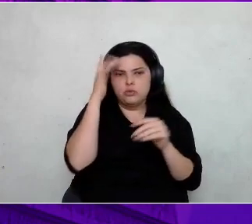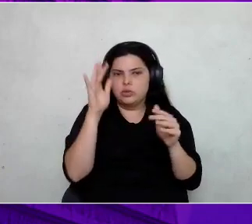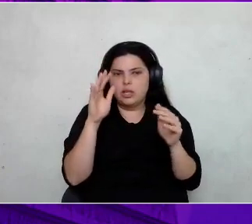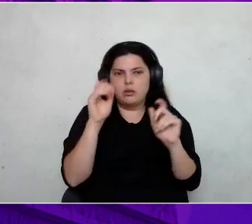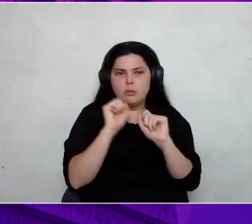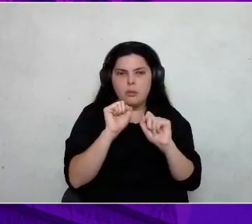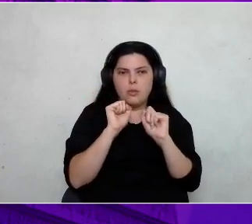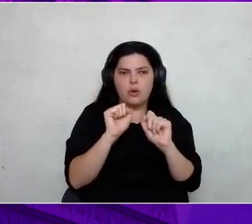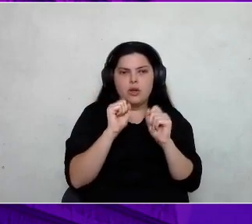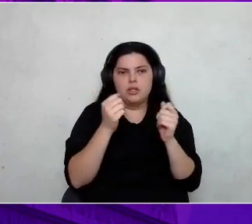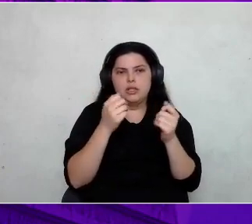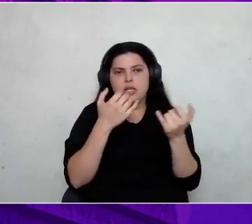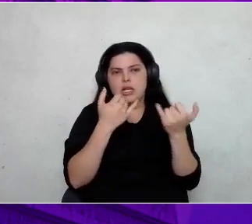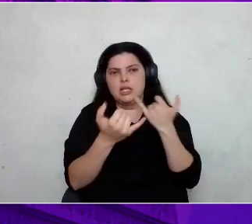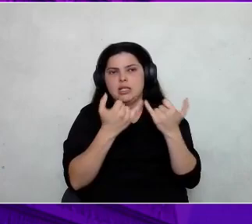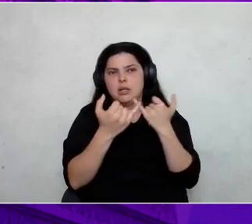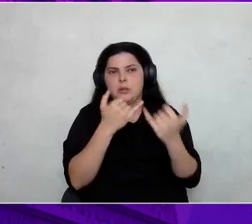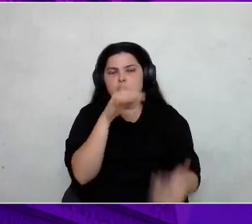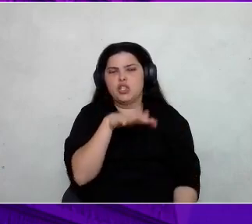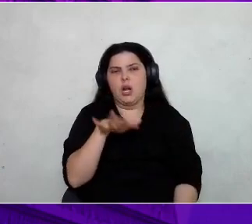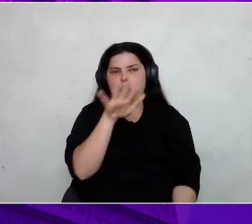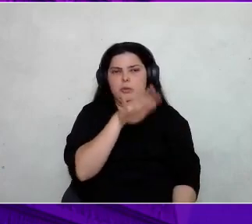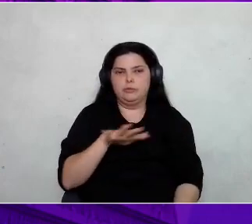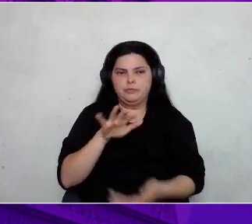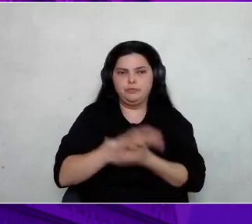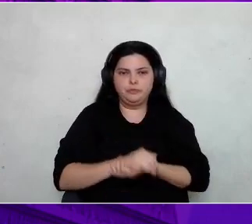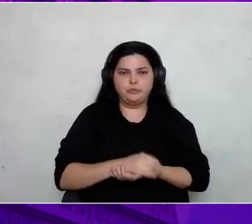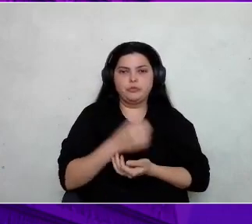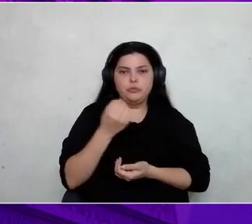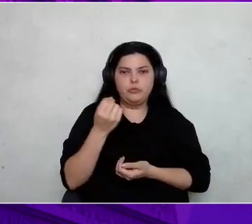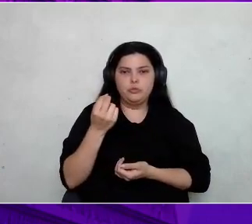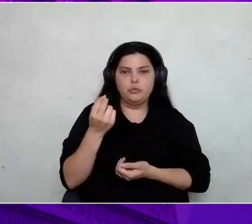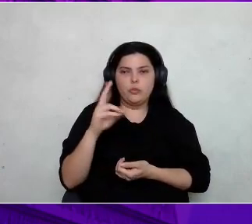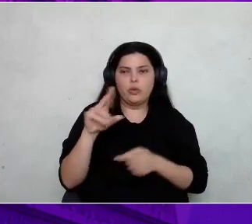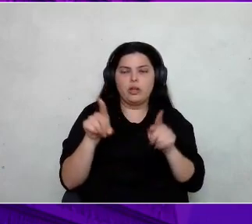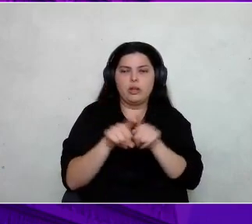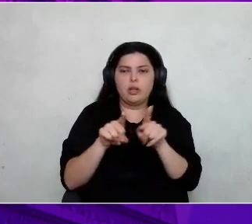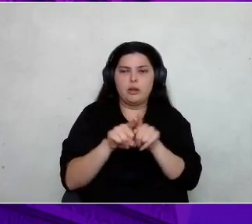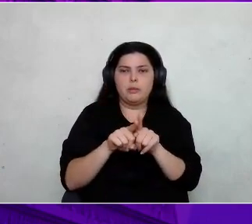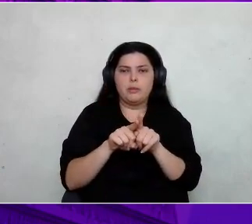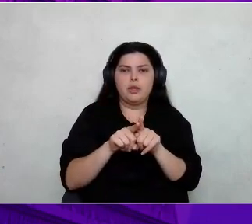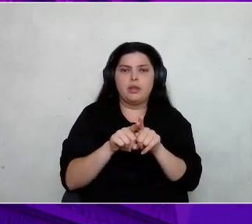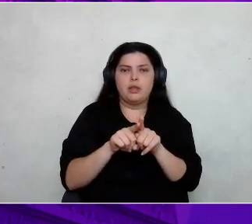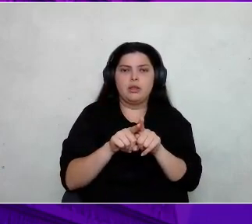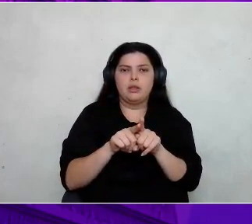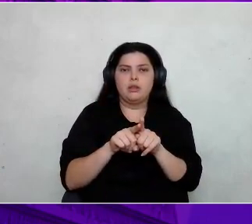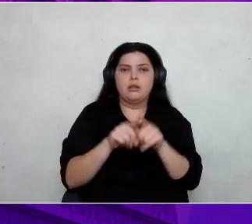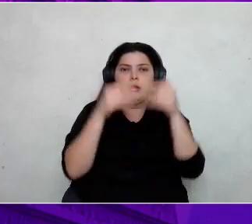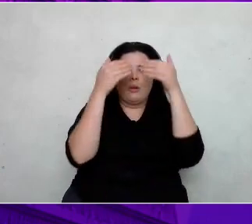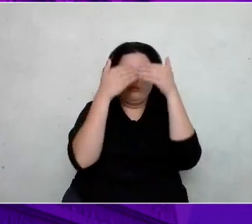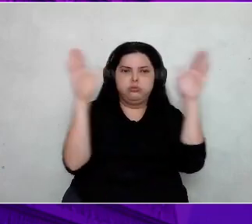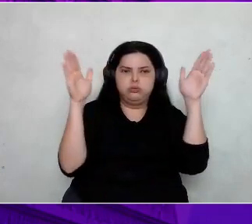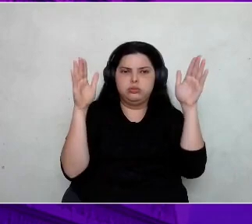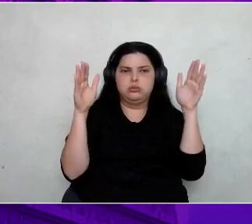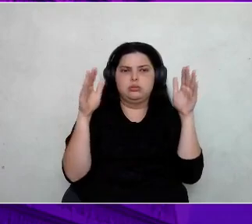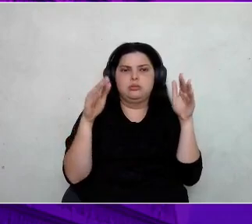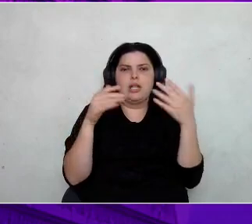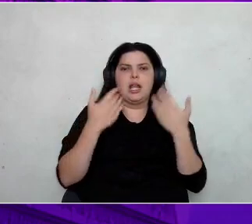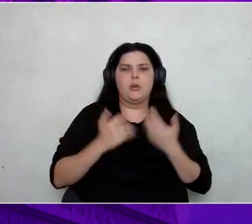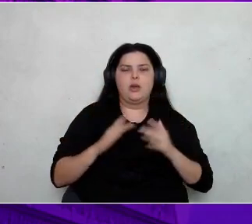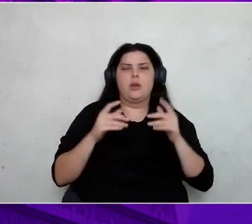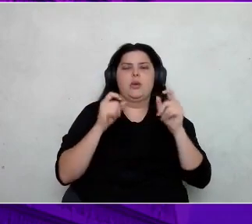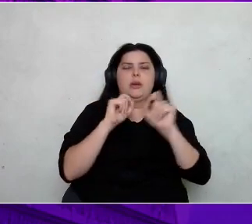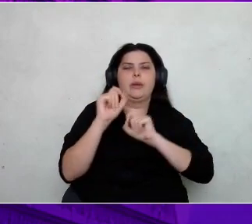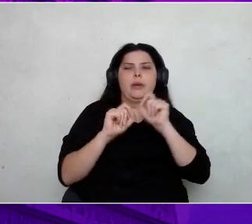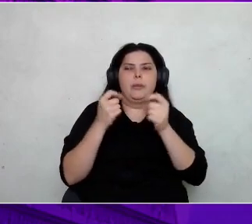exemplo é bem genérico, tá? Ou vocês podem sair completamente da caixinha, tá? E daí vocês não querem só comparar. Aí agora não é mais